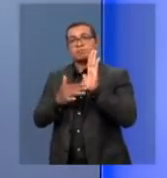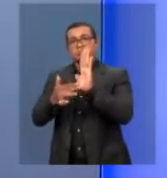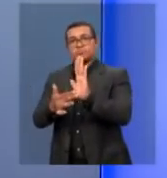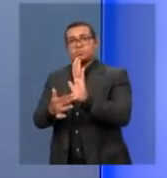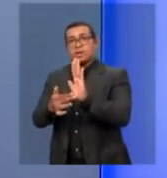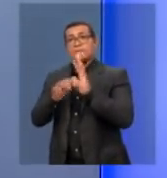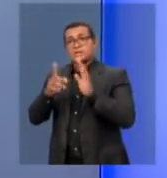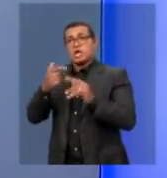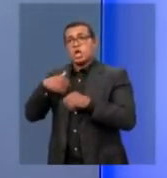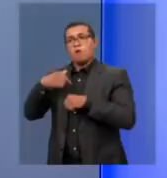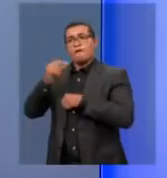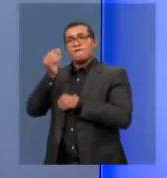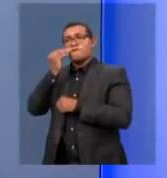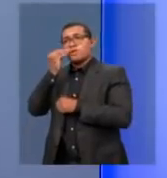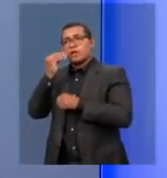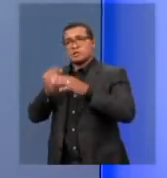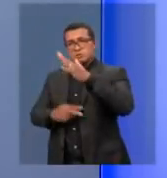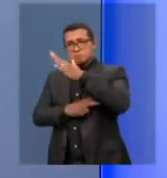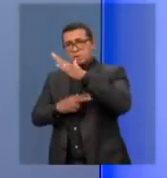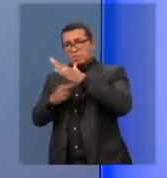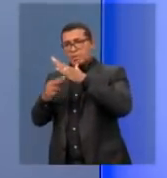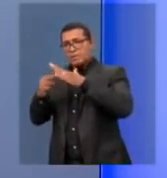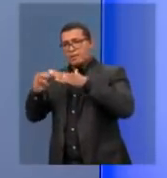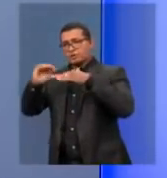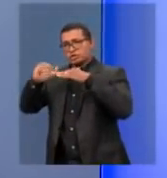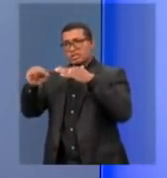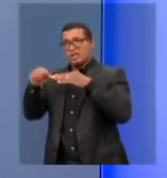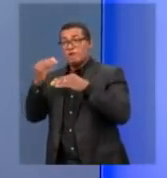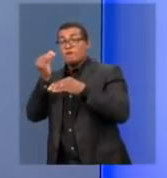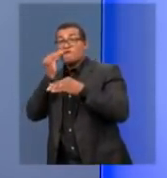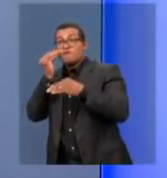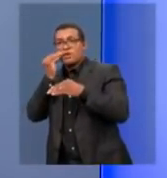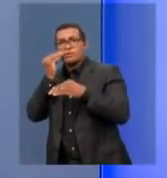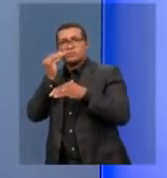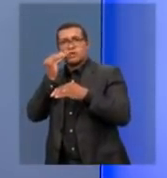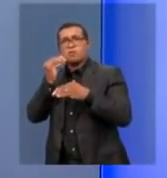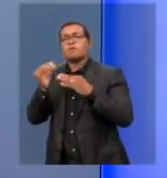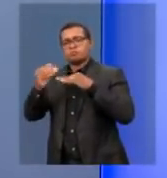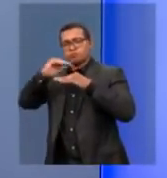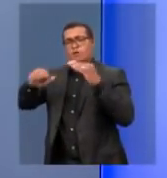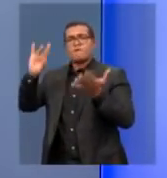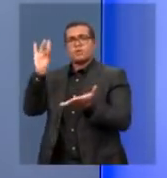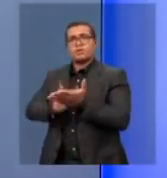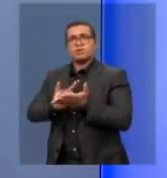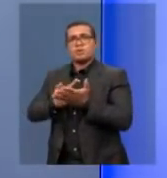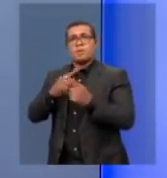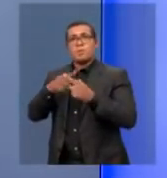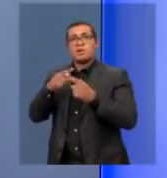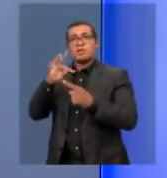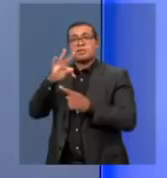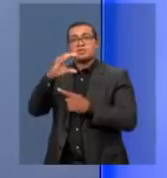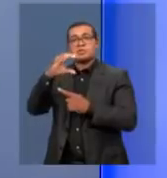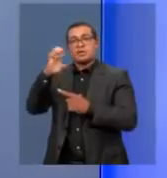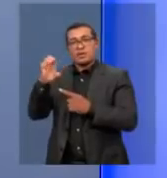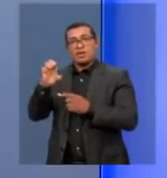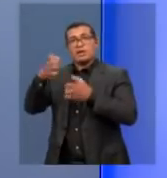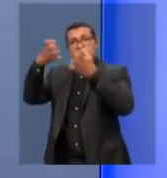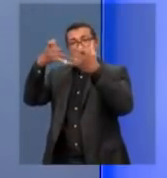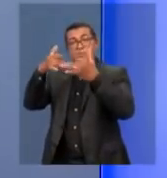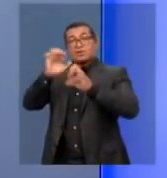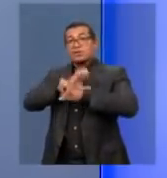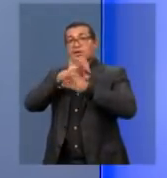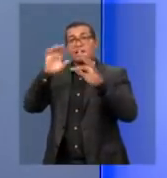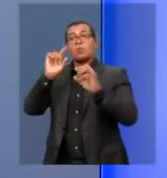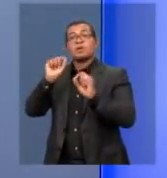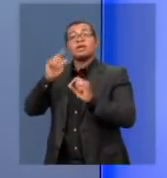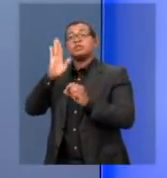plebiscito para acabar com o pedágio da roda só não vamos acabar porque o ministério o tse já disse que ele é legal que já tem mais de 800